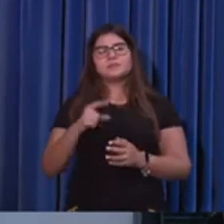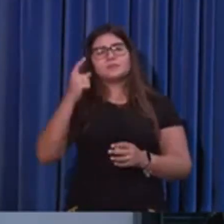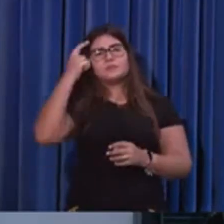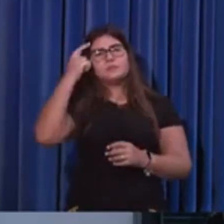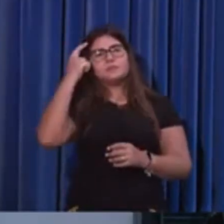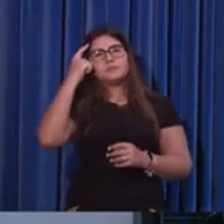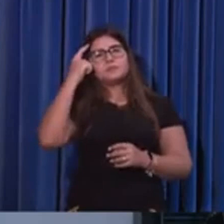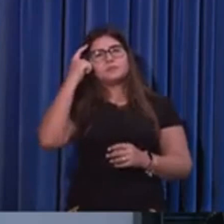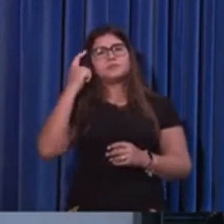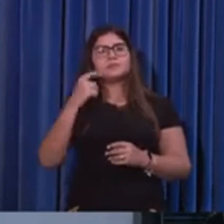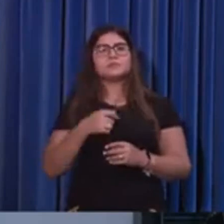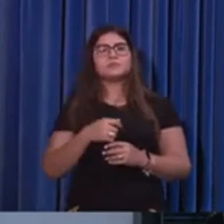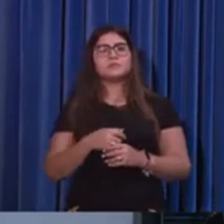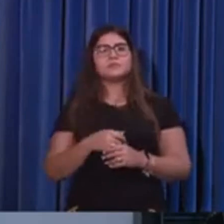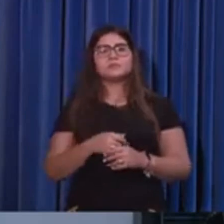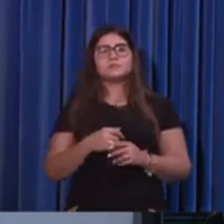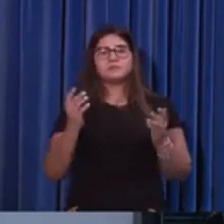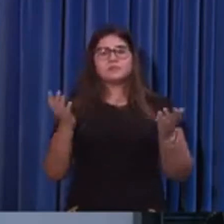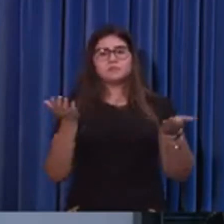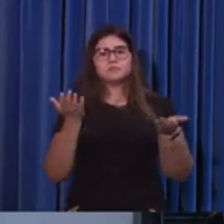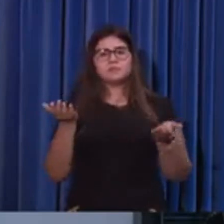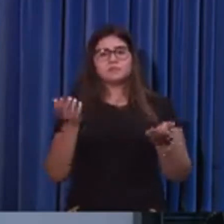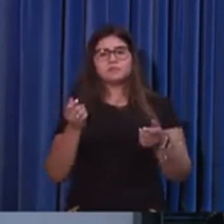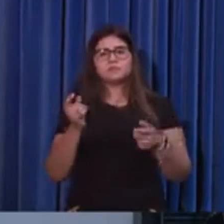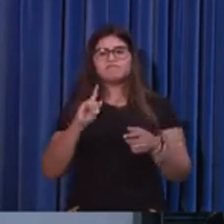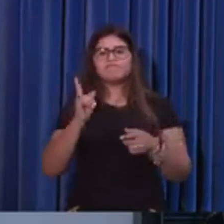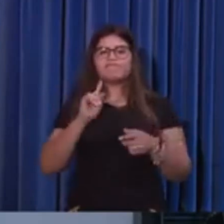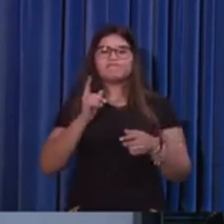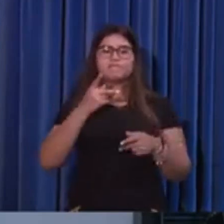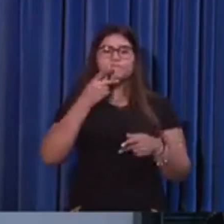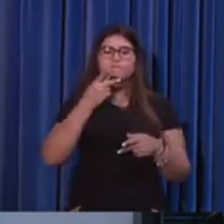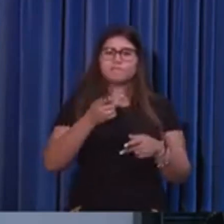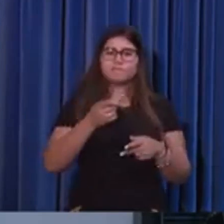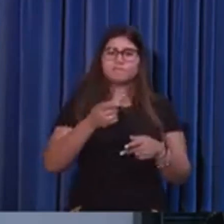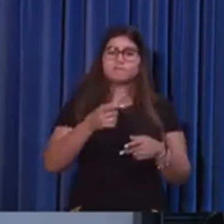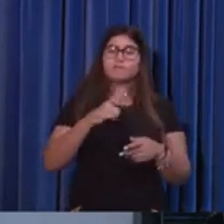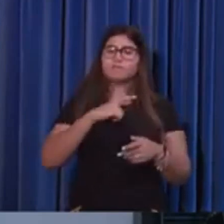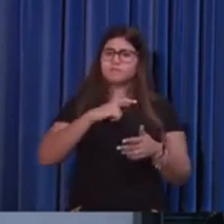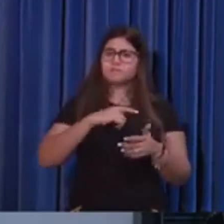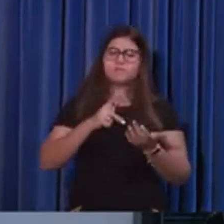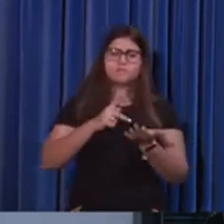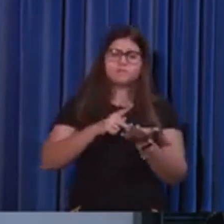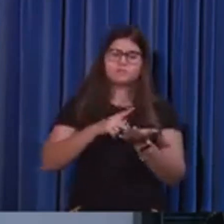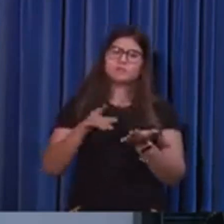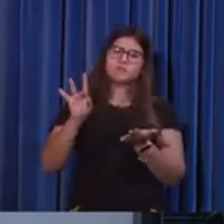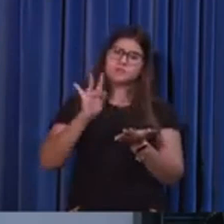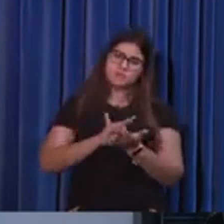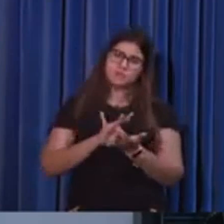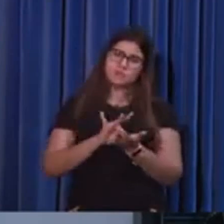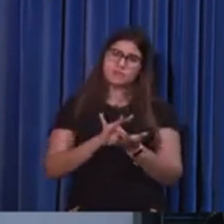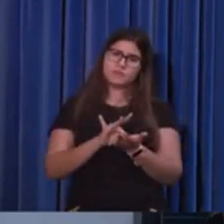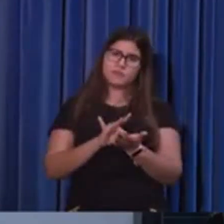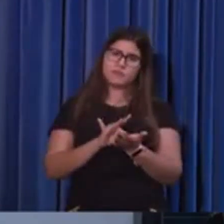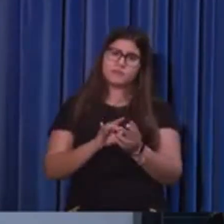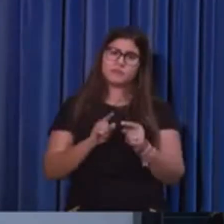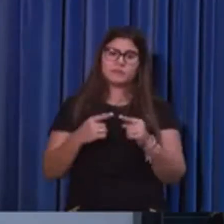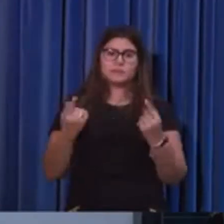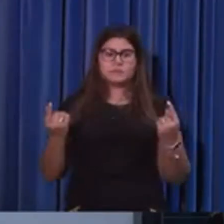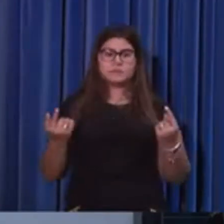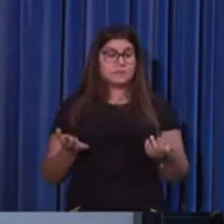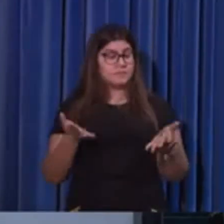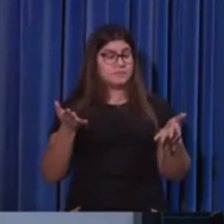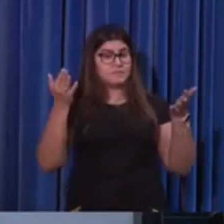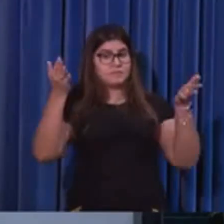pós-modernista, não admite a existência de uma verdade absoluta, mas exalta tudo que depende de um ponto de